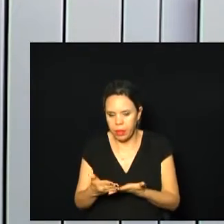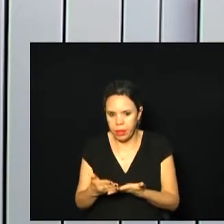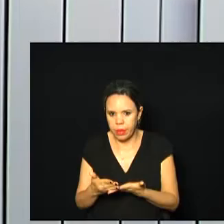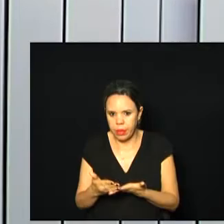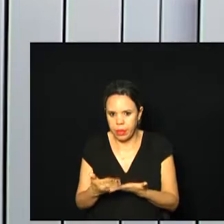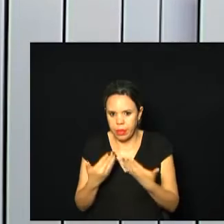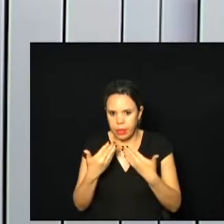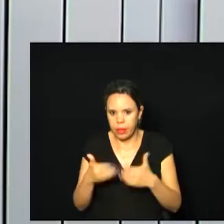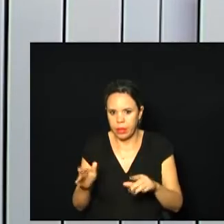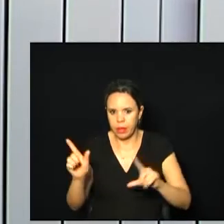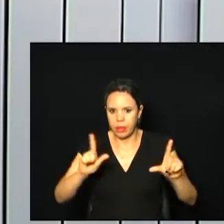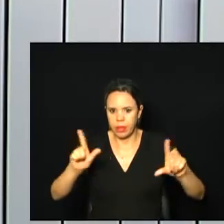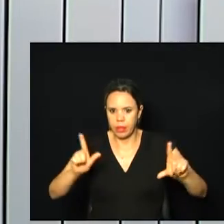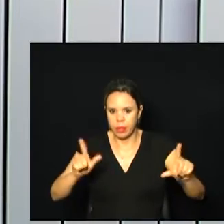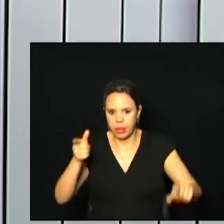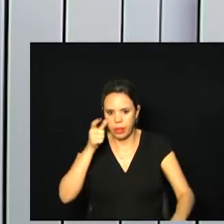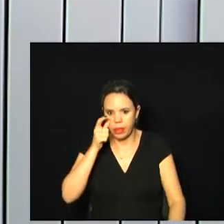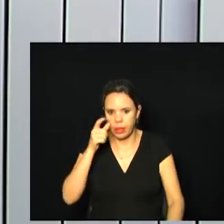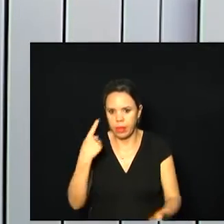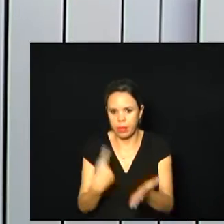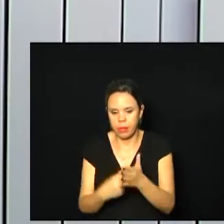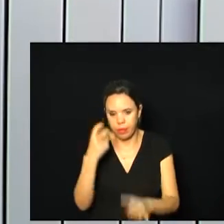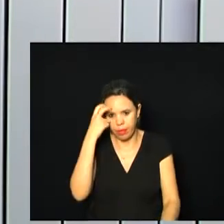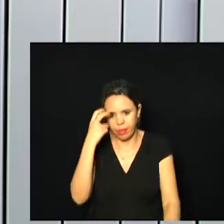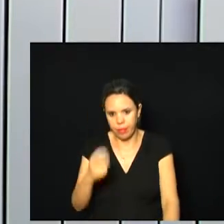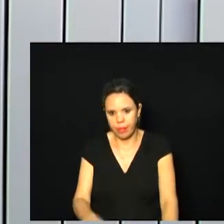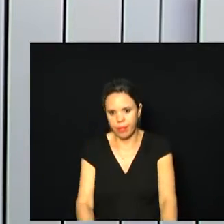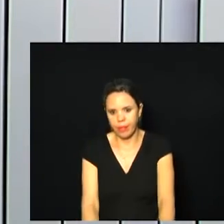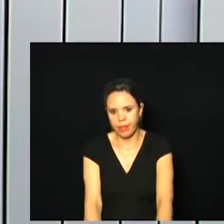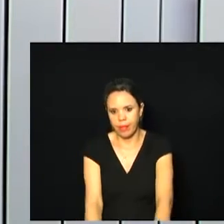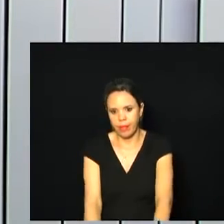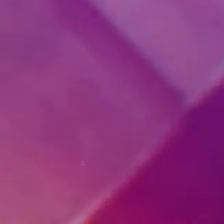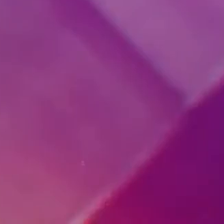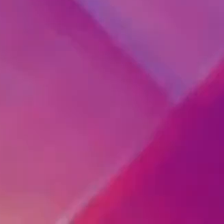as estreias na telona na sua agenda cultural.